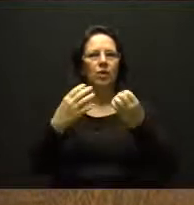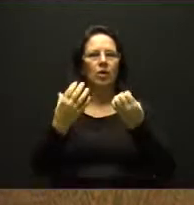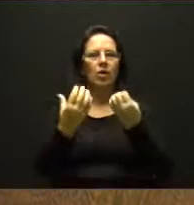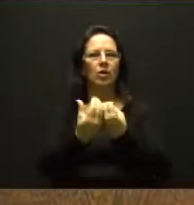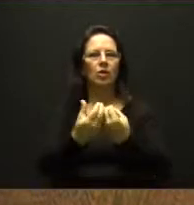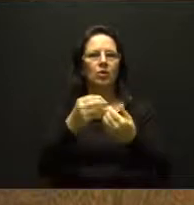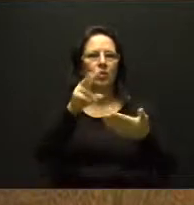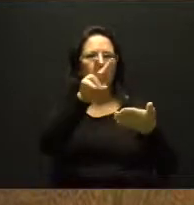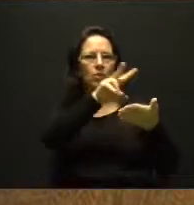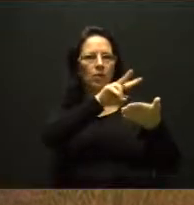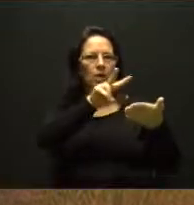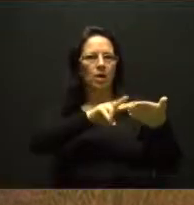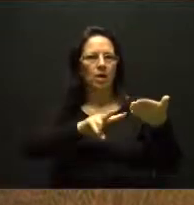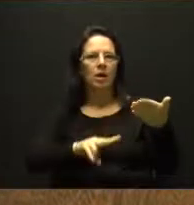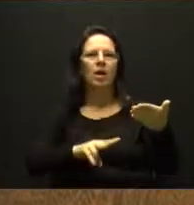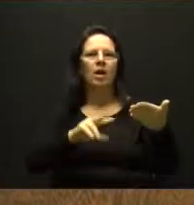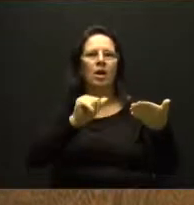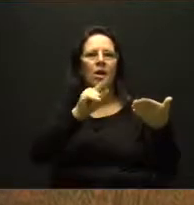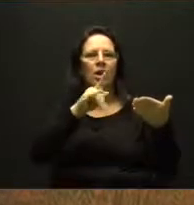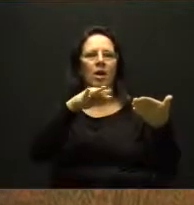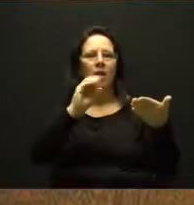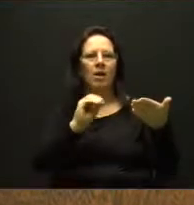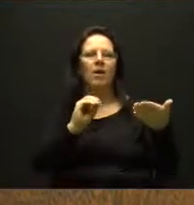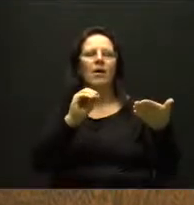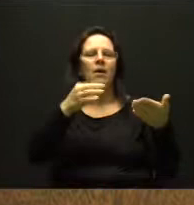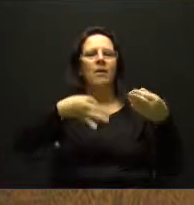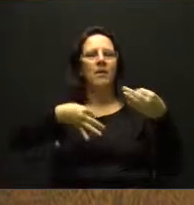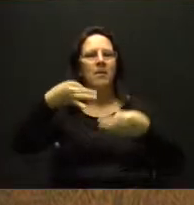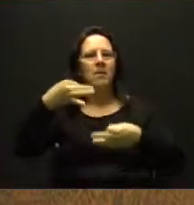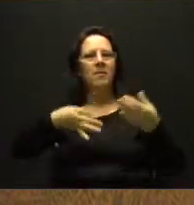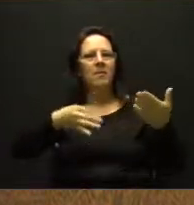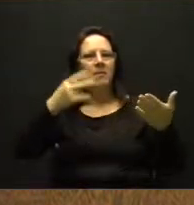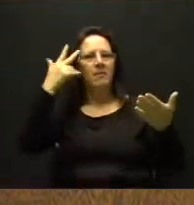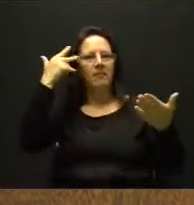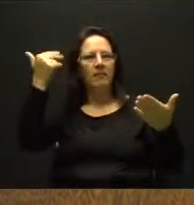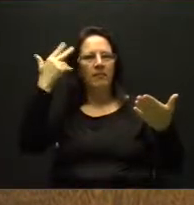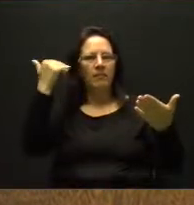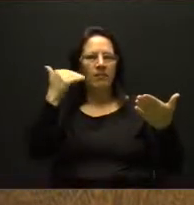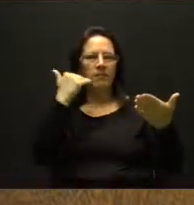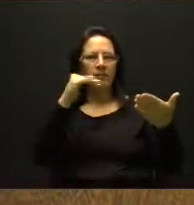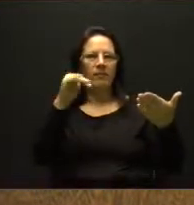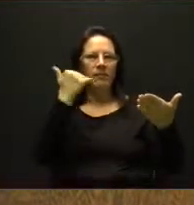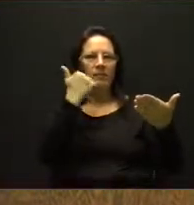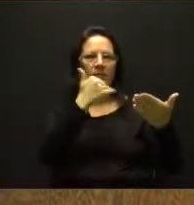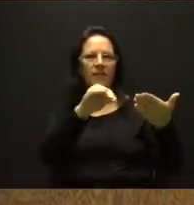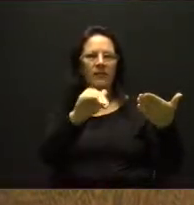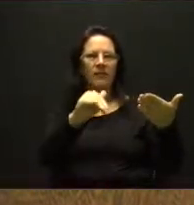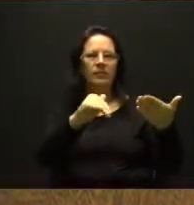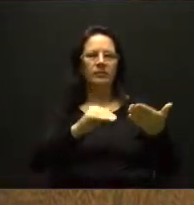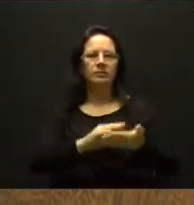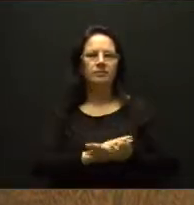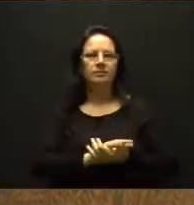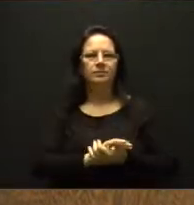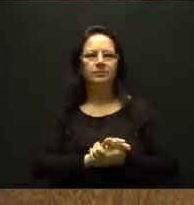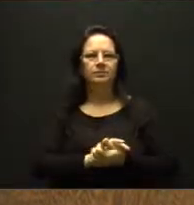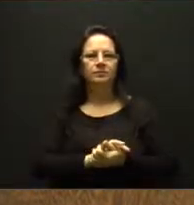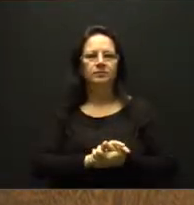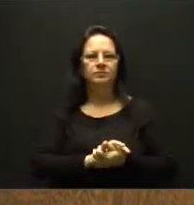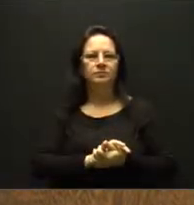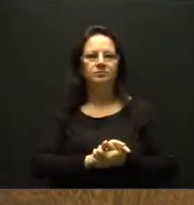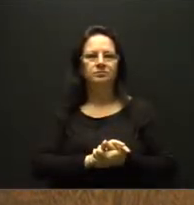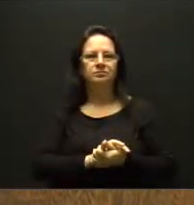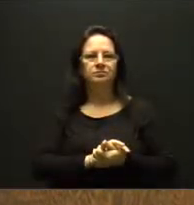análise o técnico jurídico legal não se vislumbra óbice à normal tramitação da matéria